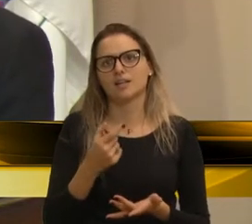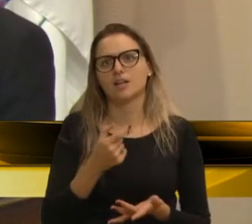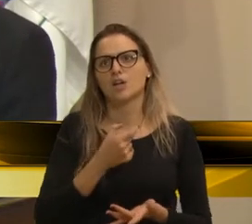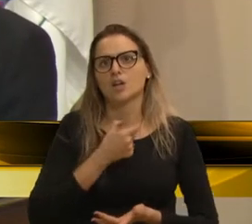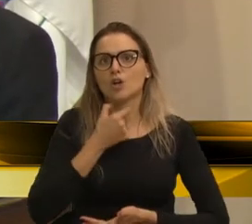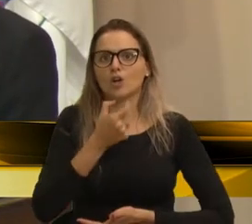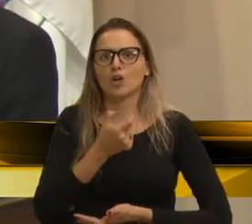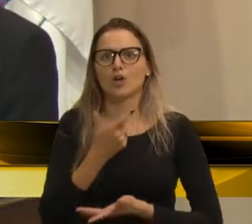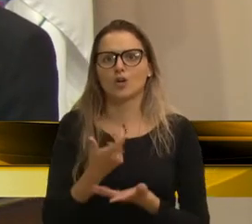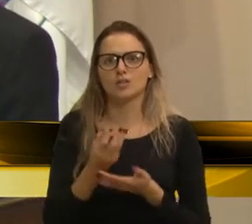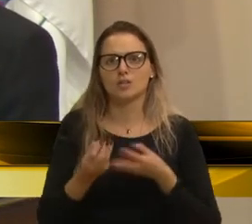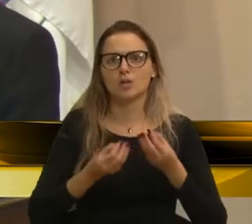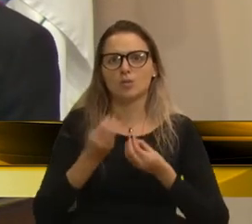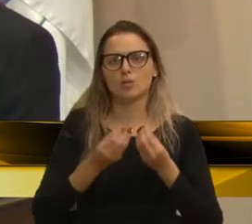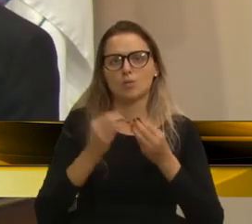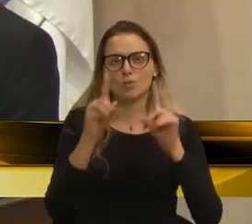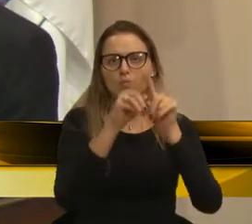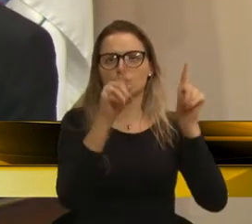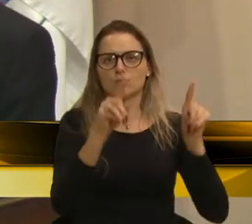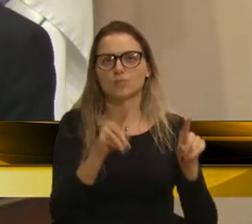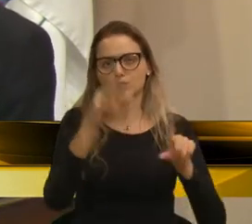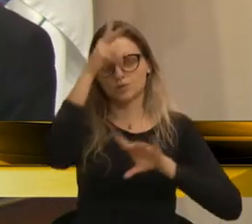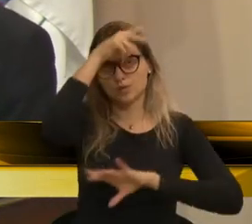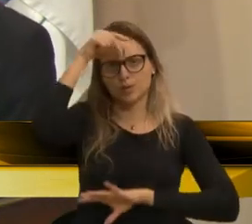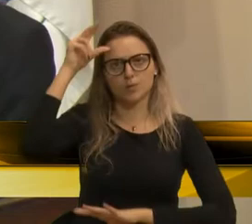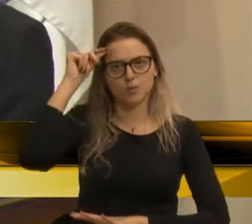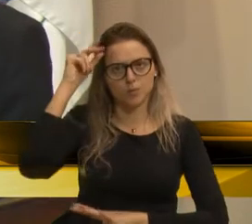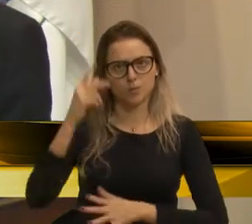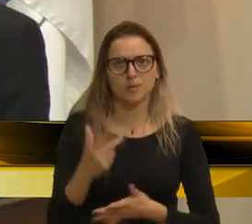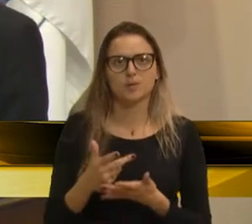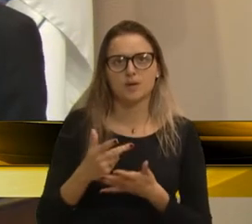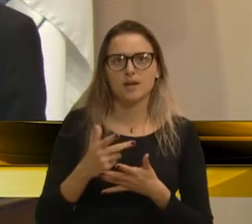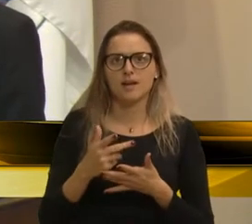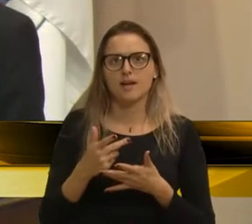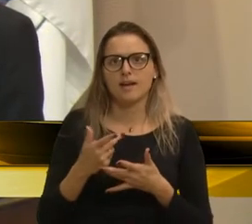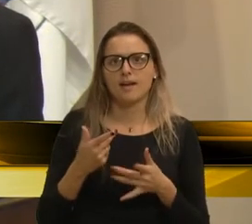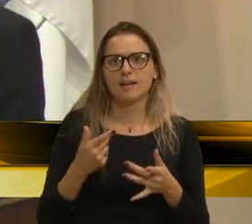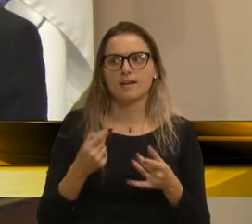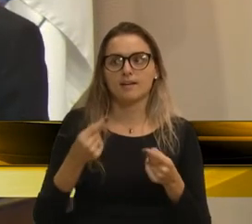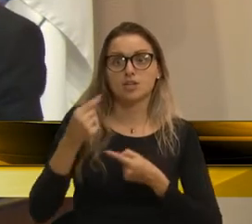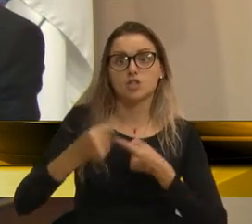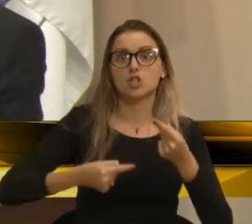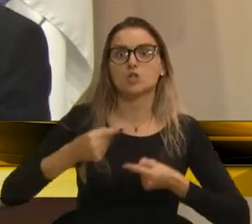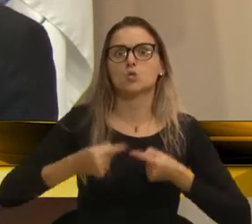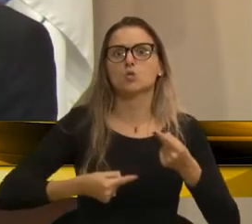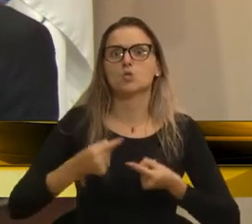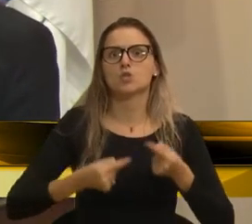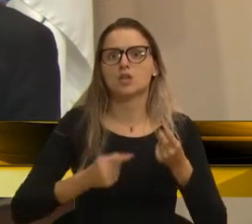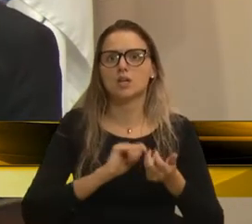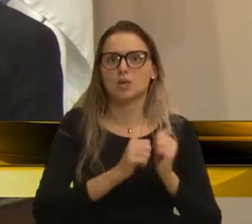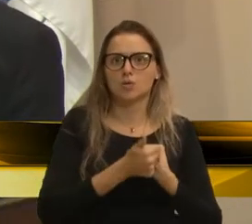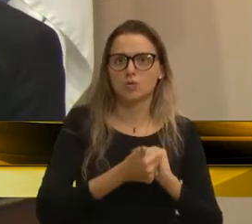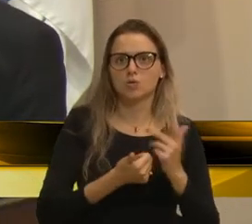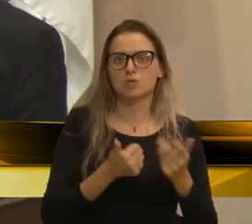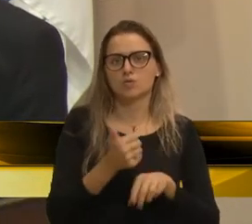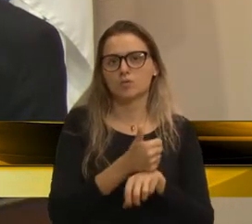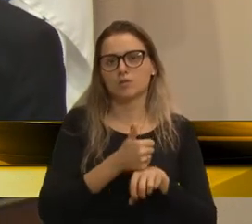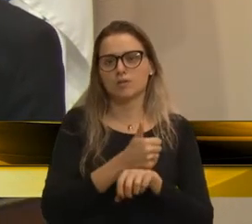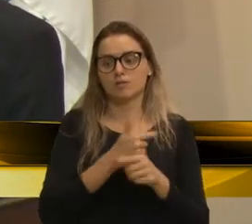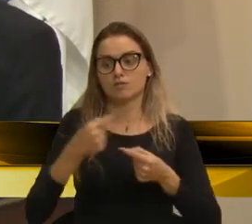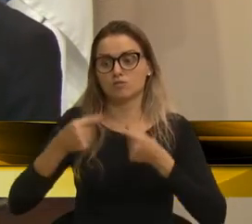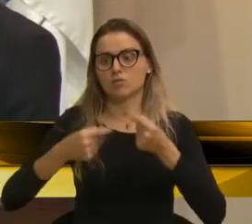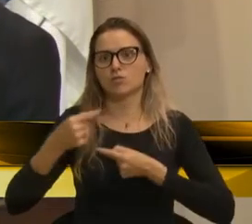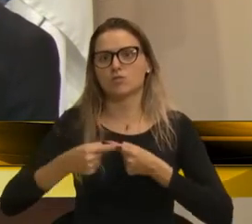como servidora pública. Ela passou a confrontar os desportistas e a nós, vereadores, também.